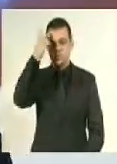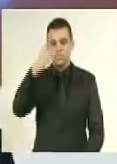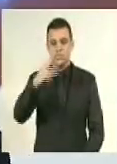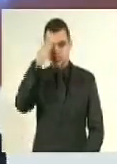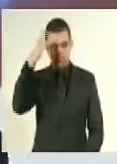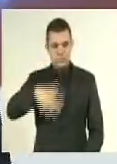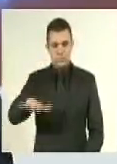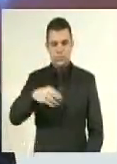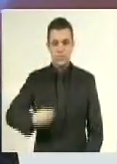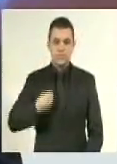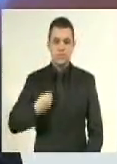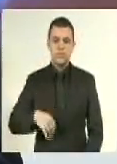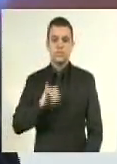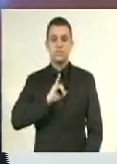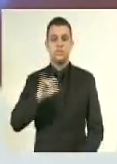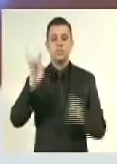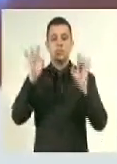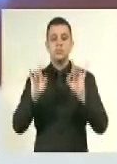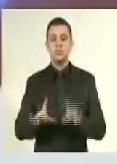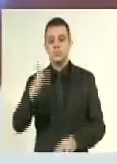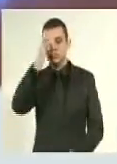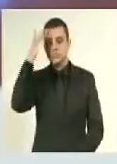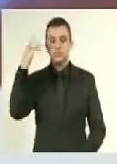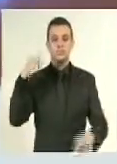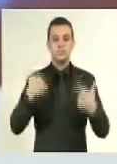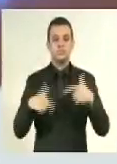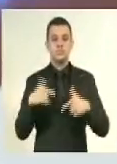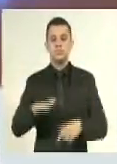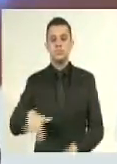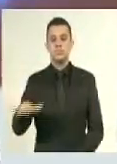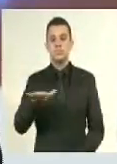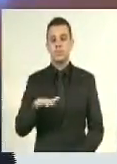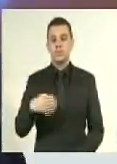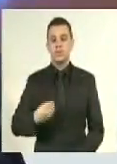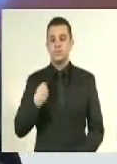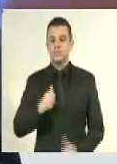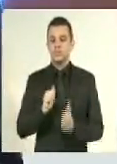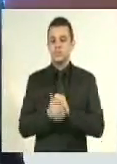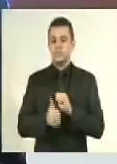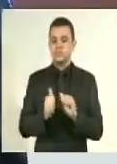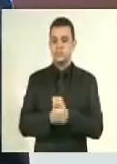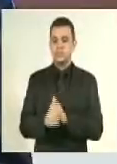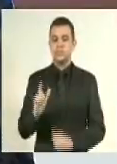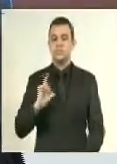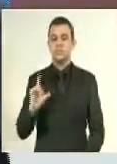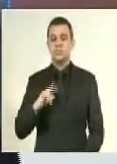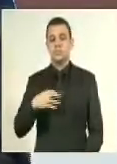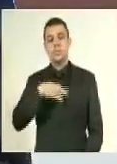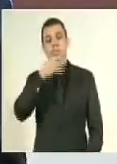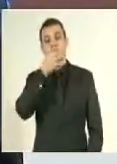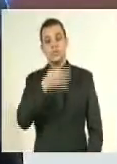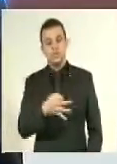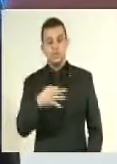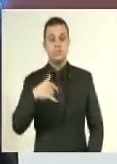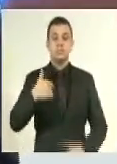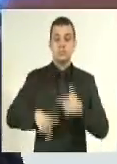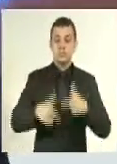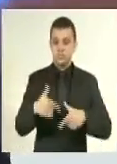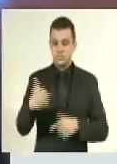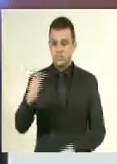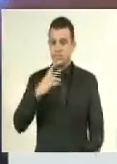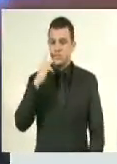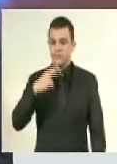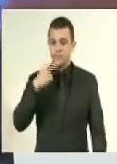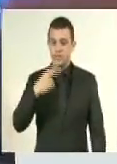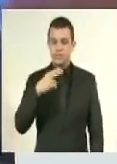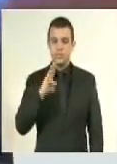Imperatriz, especialmente para os desportistas daquela cidade. Eu acho que o trabalho que o vereador Buzuca, que é o presidente do time, vem